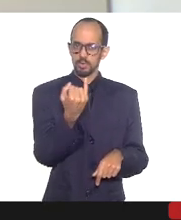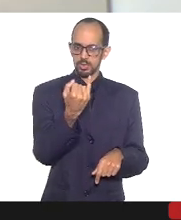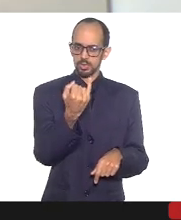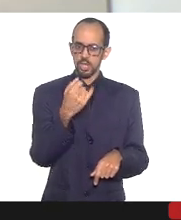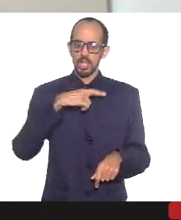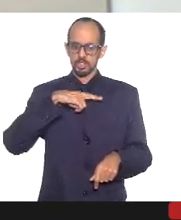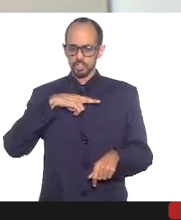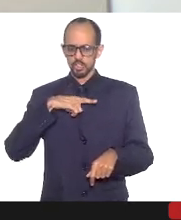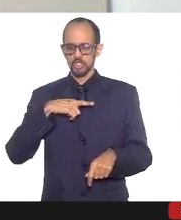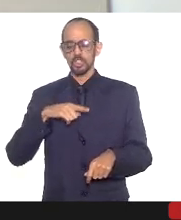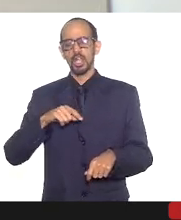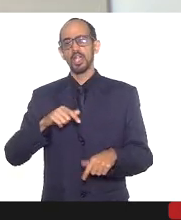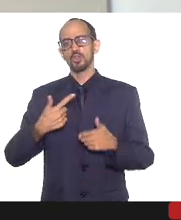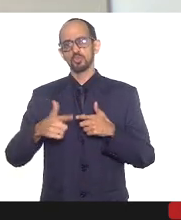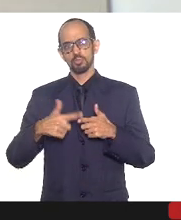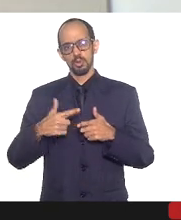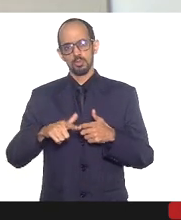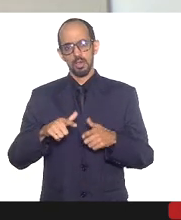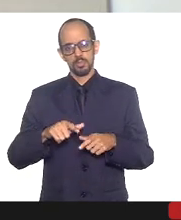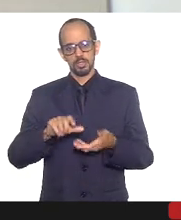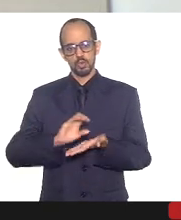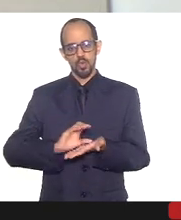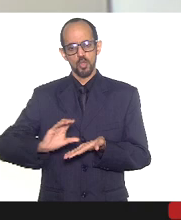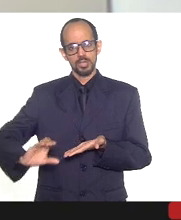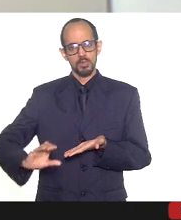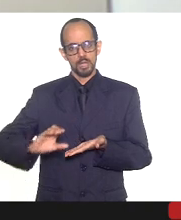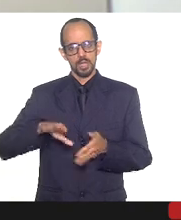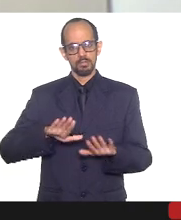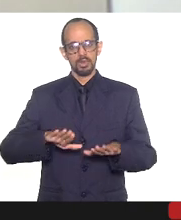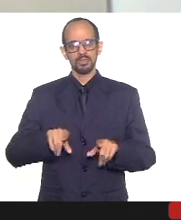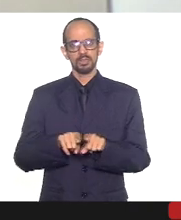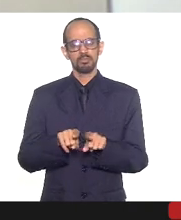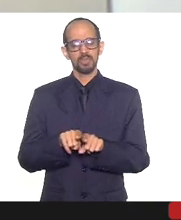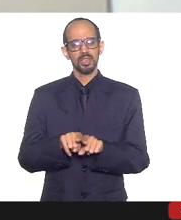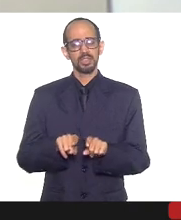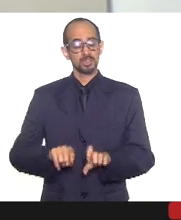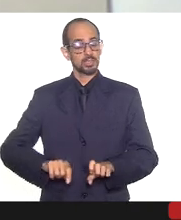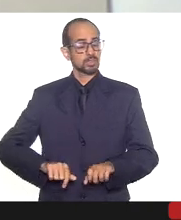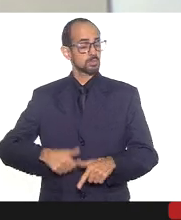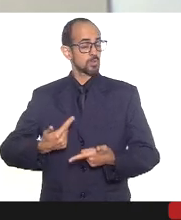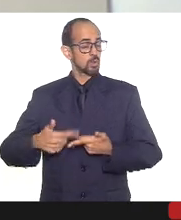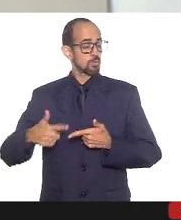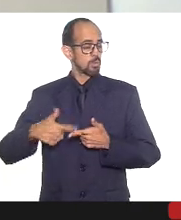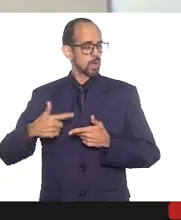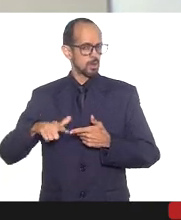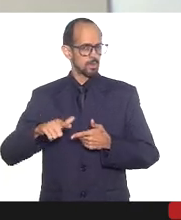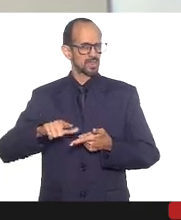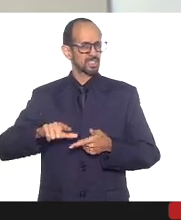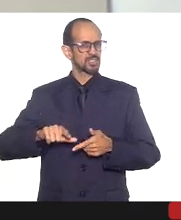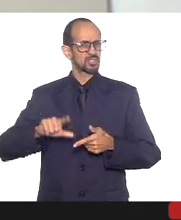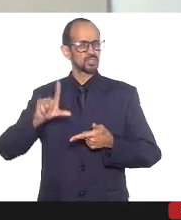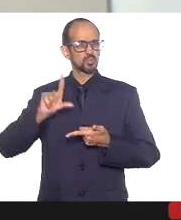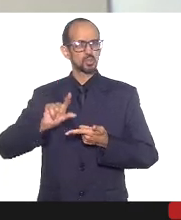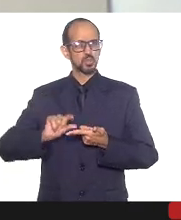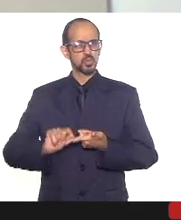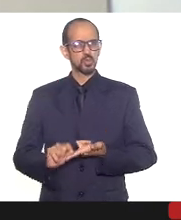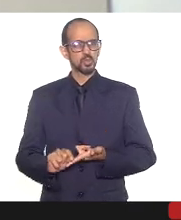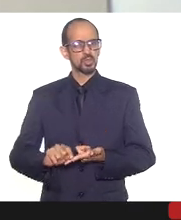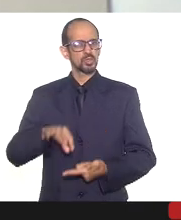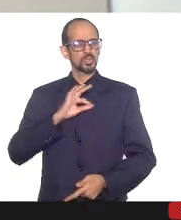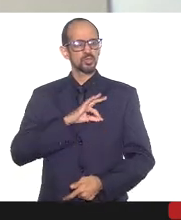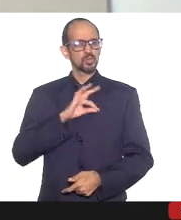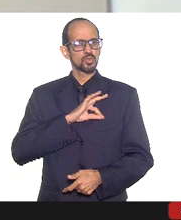essas possibilidades e esse drama da desvalorização salarial. Né? Como vocês apresentaram, né,